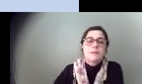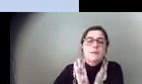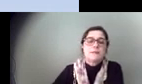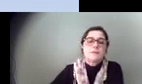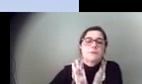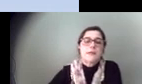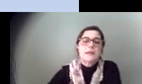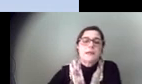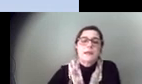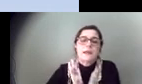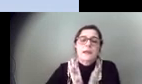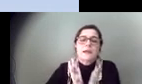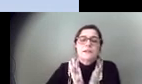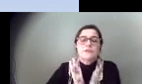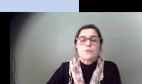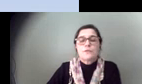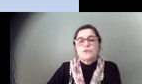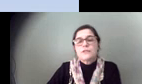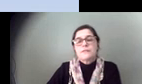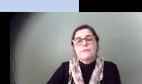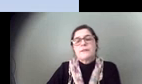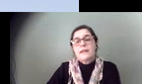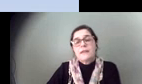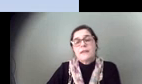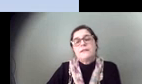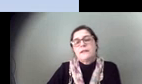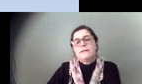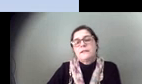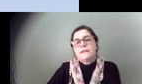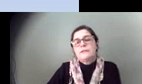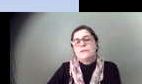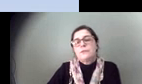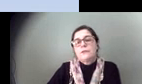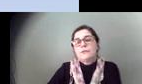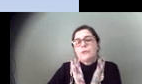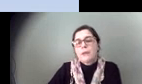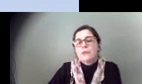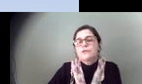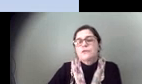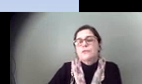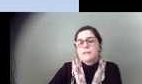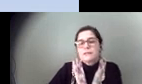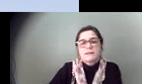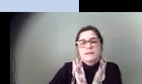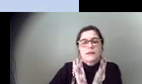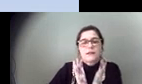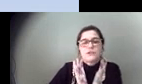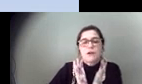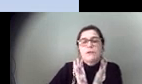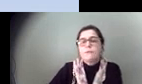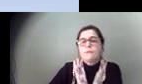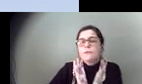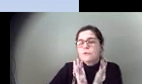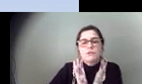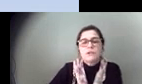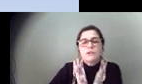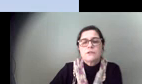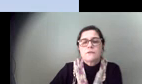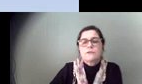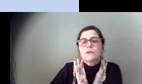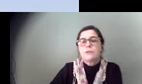bem preciso, né? Então, os professores devem, né, ter sido informados sobre a visita em sala de aula e os